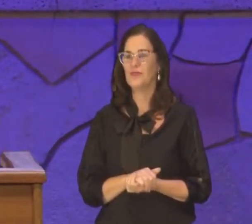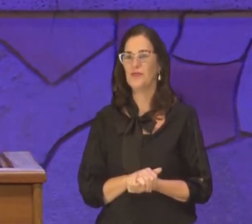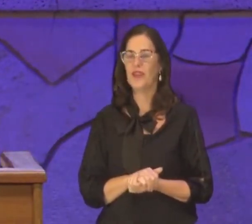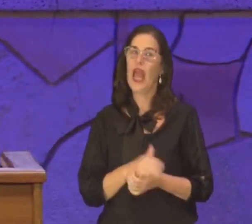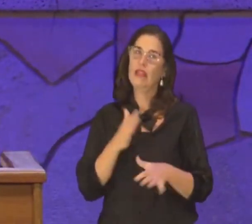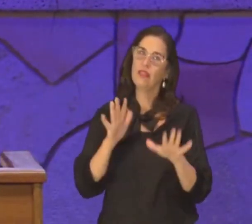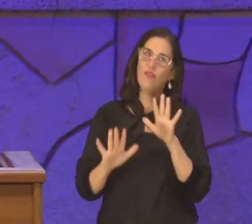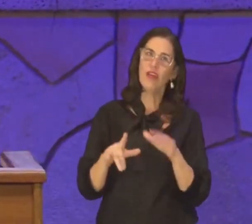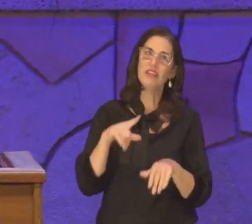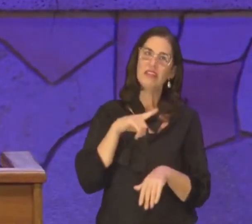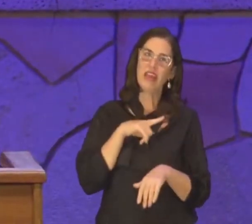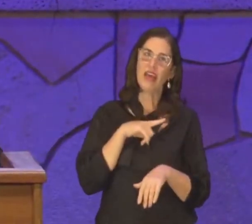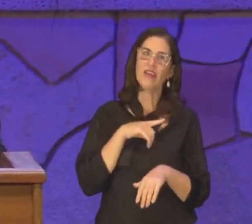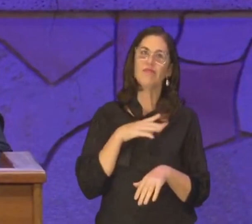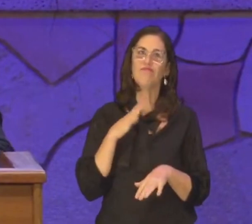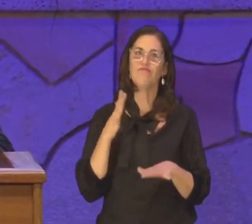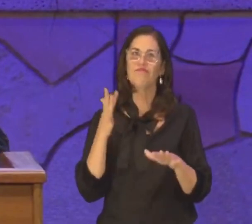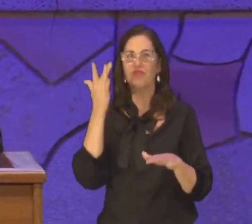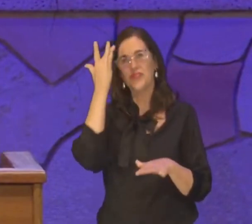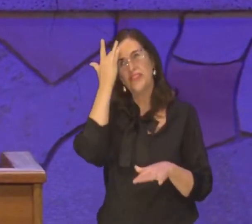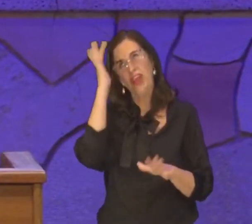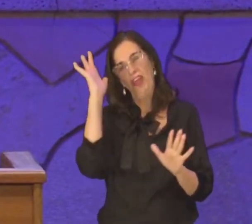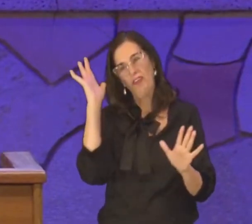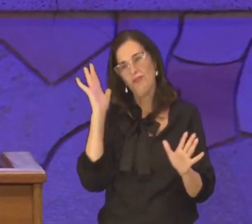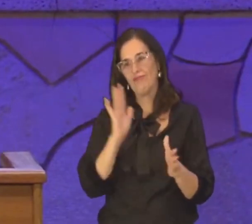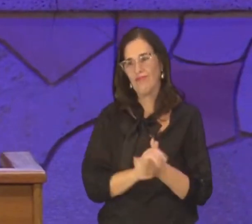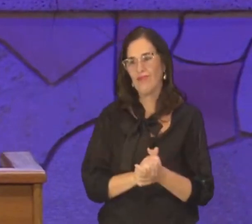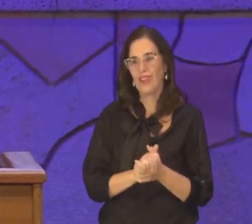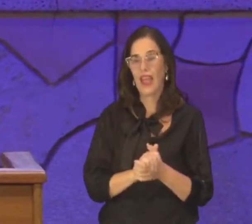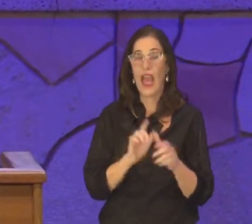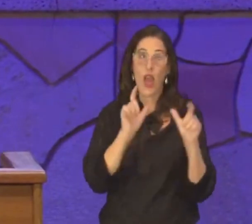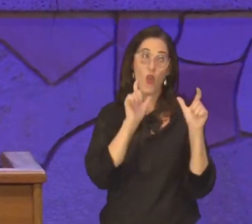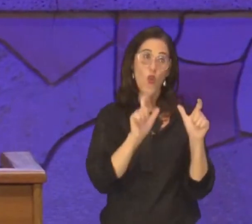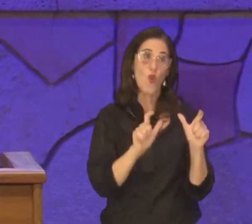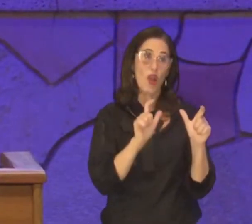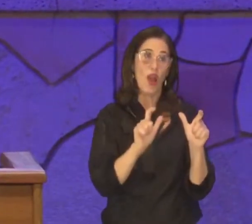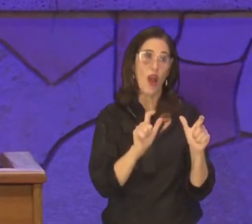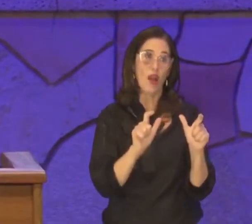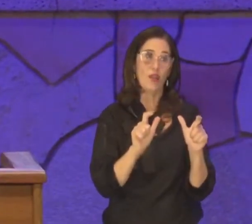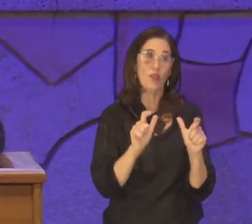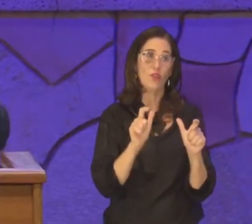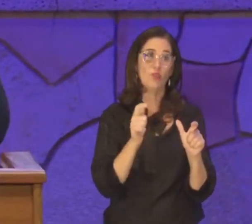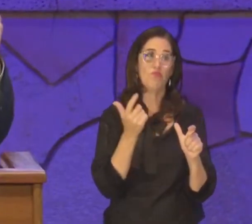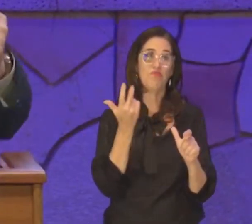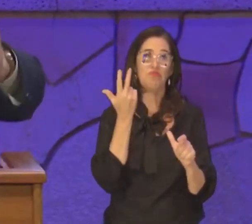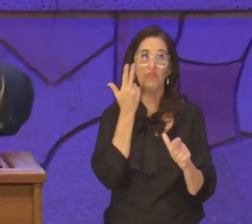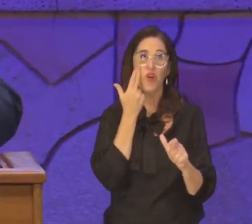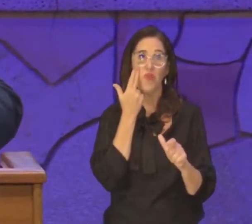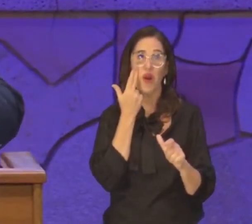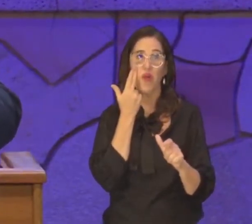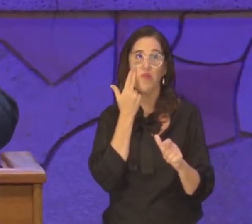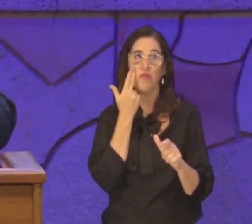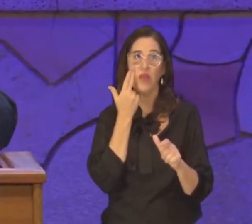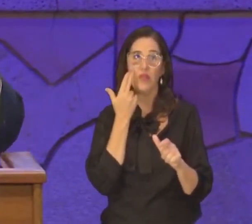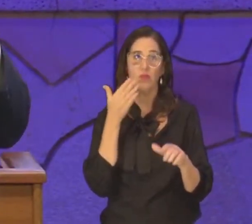Talvez haja, não sei. Era um local que provavelmente as pessoas não iam. E à